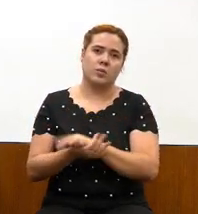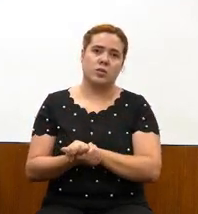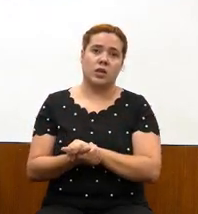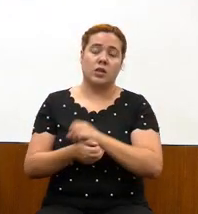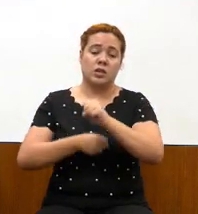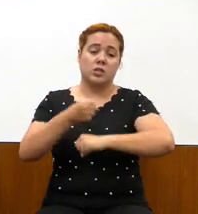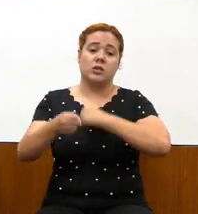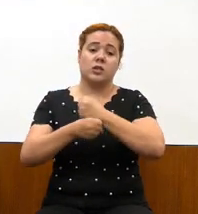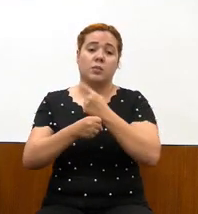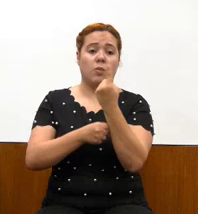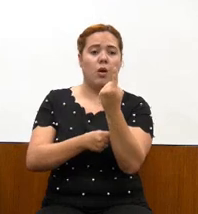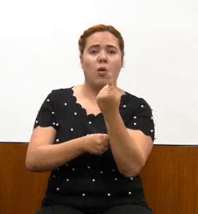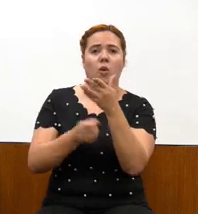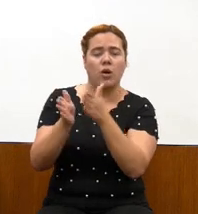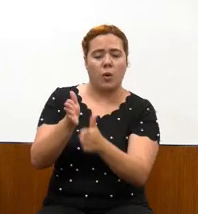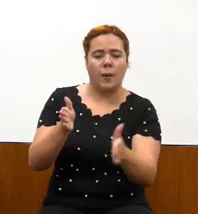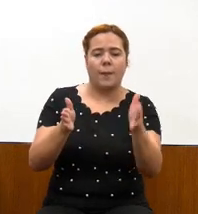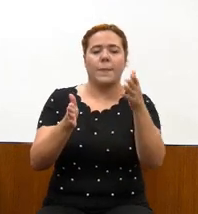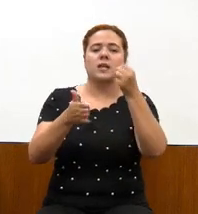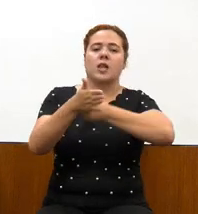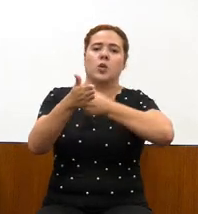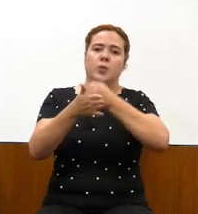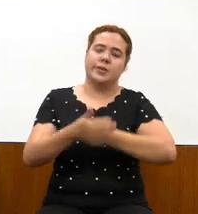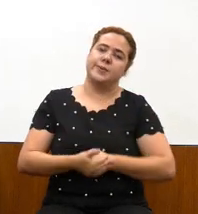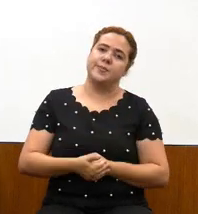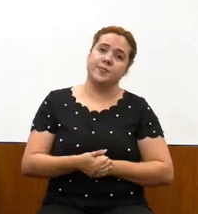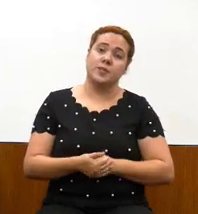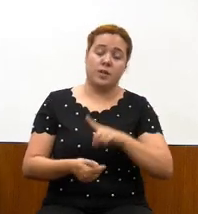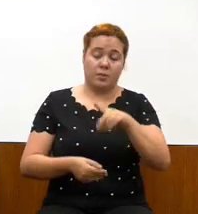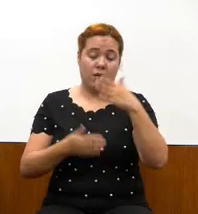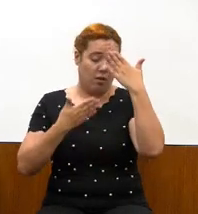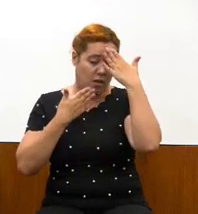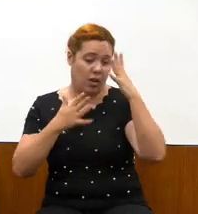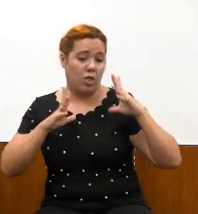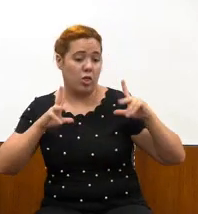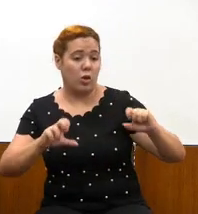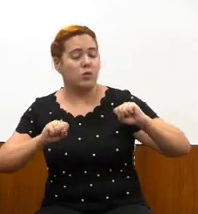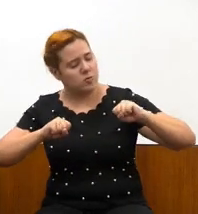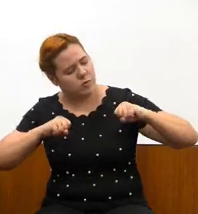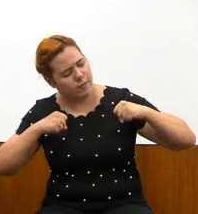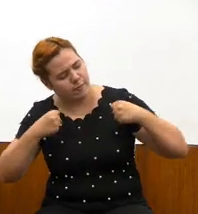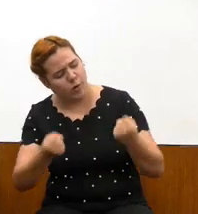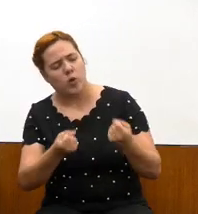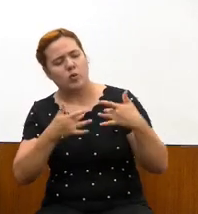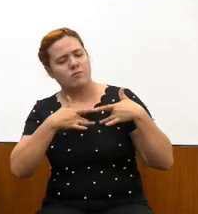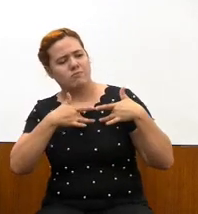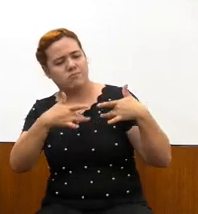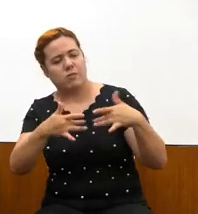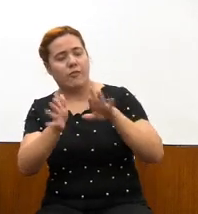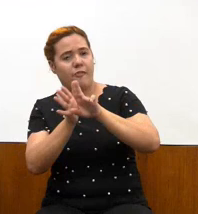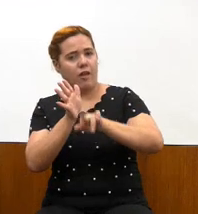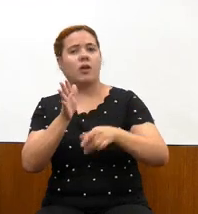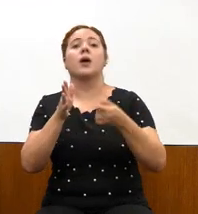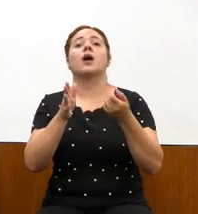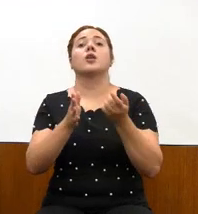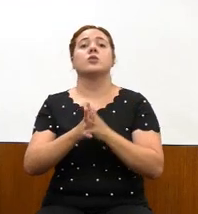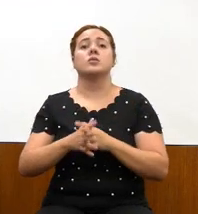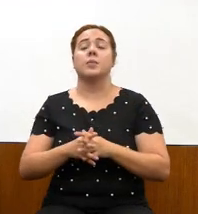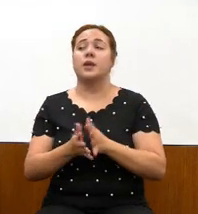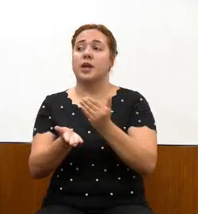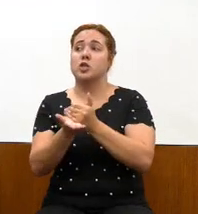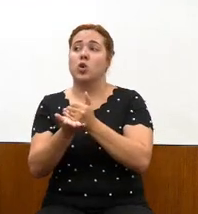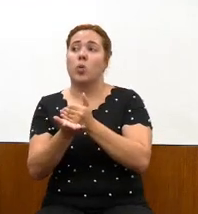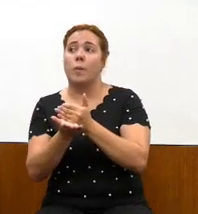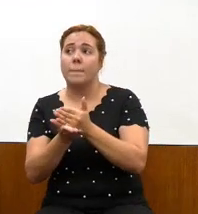de atividade. Agradeço a todos pelo esforço coletivo e dedicação. Que este seja apenas um começo